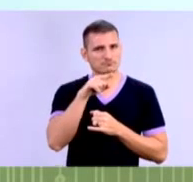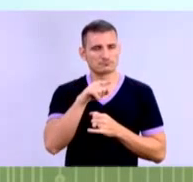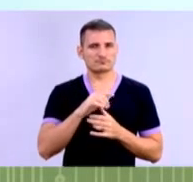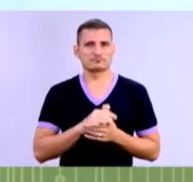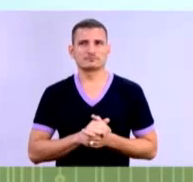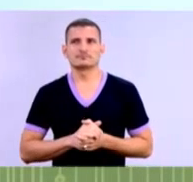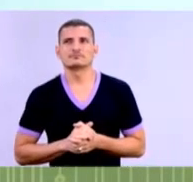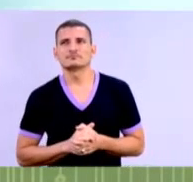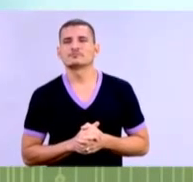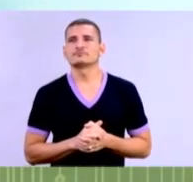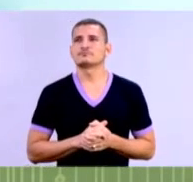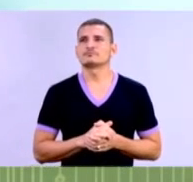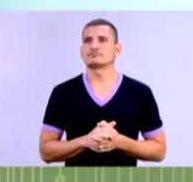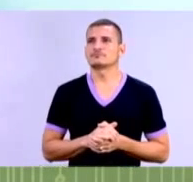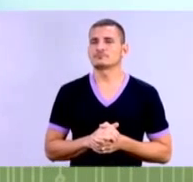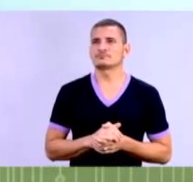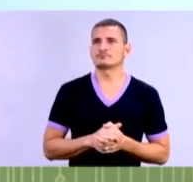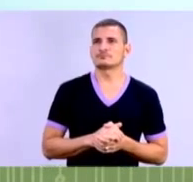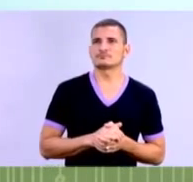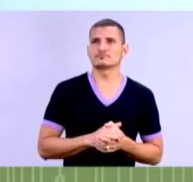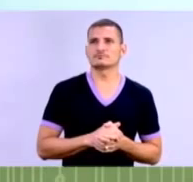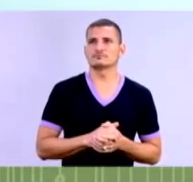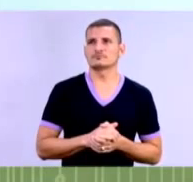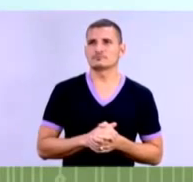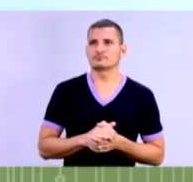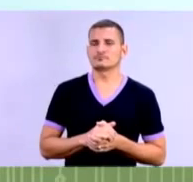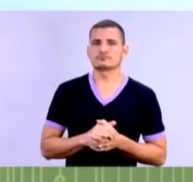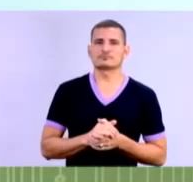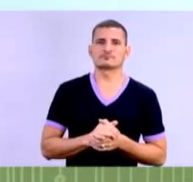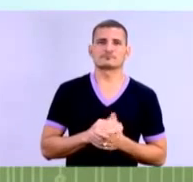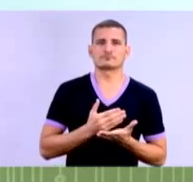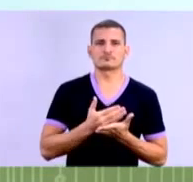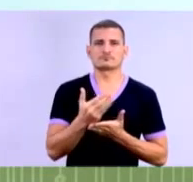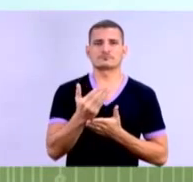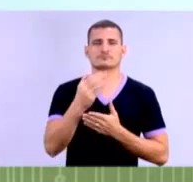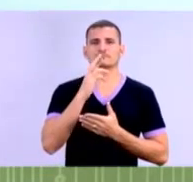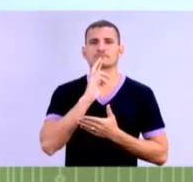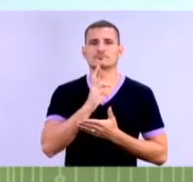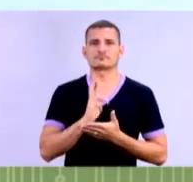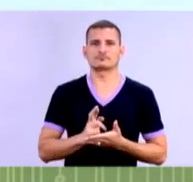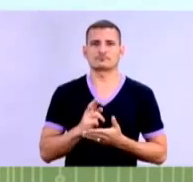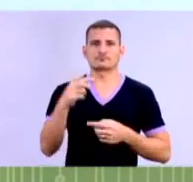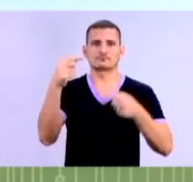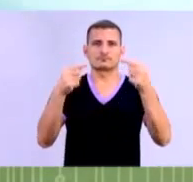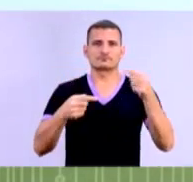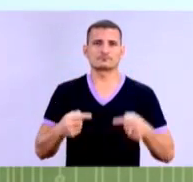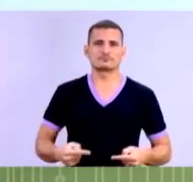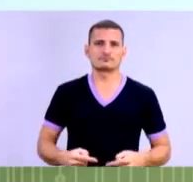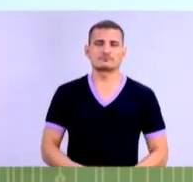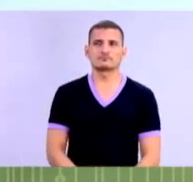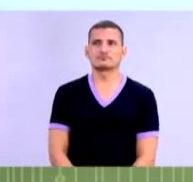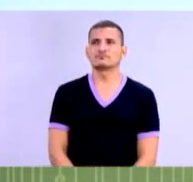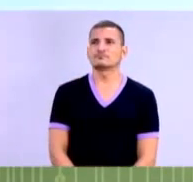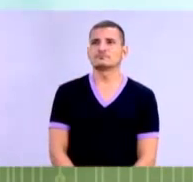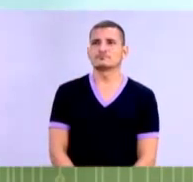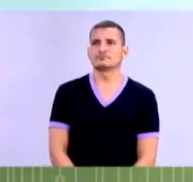ok? Bom, então, vamos começar a responder nossa lista de exercícios. Professor, vamos lá? Vamos lá. Questão